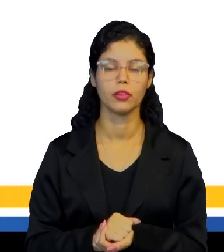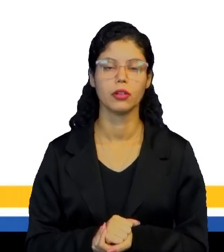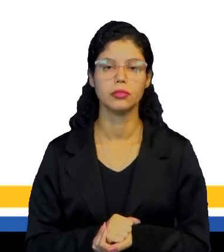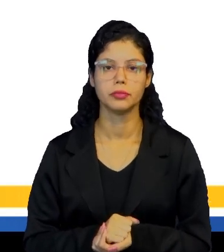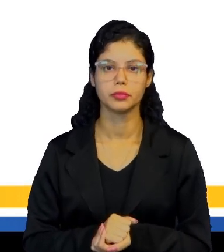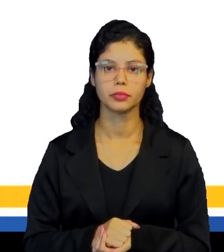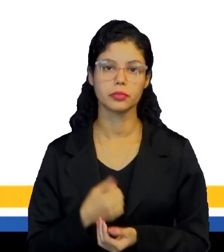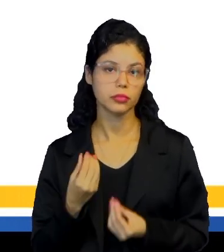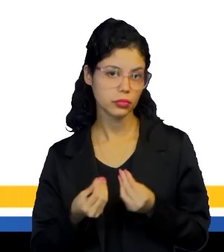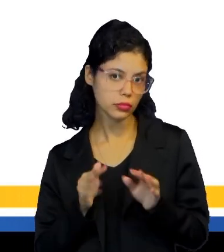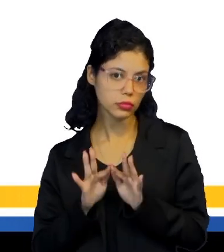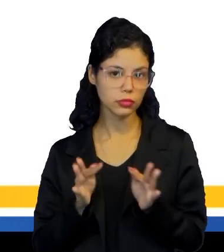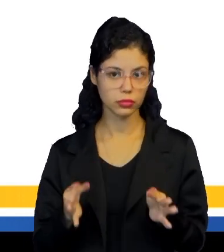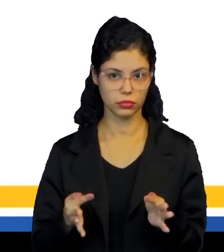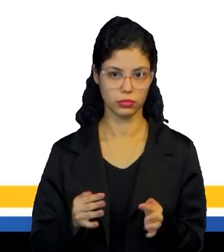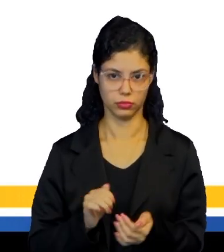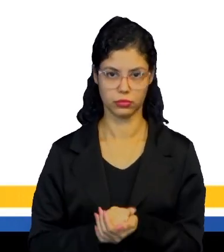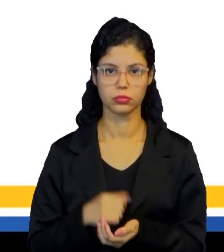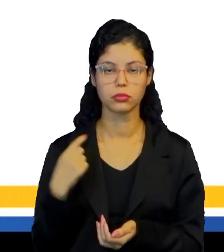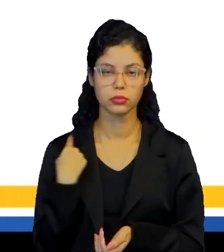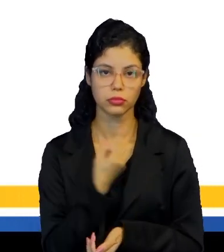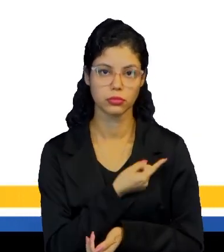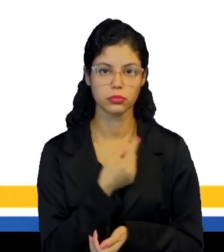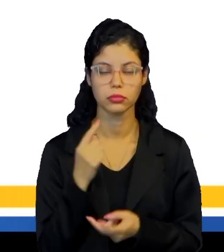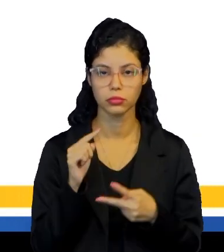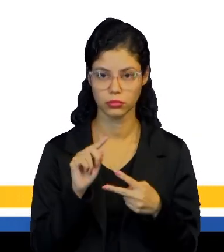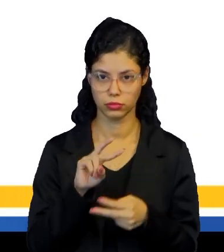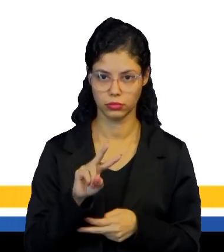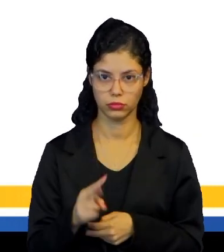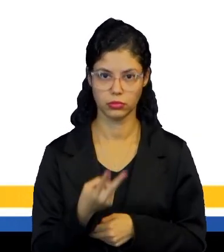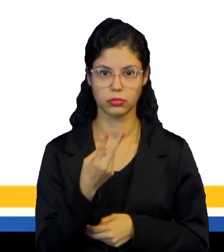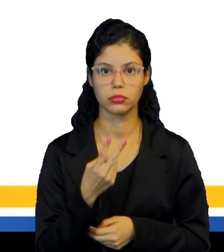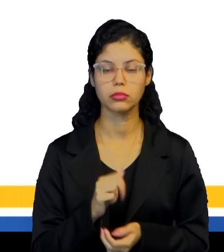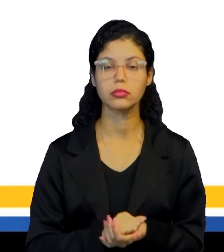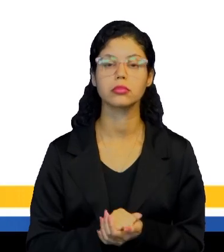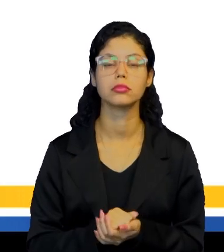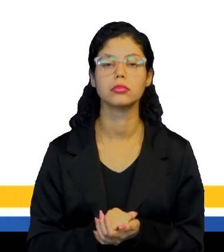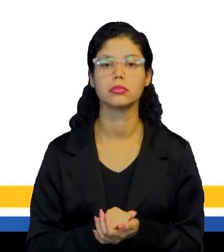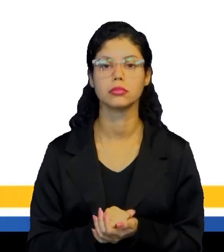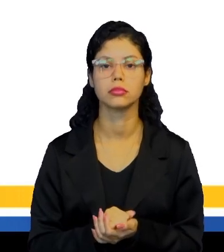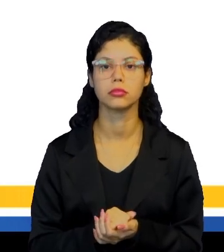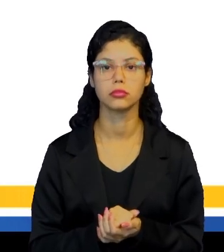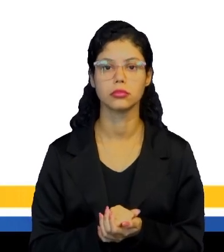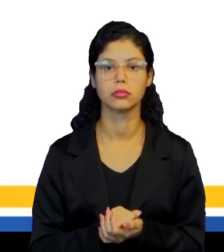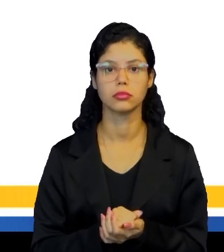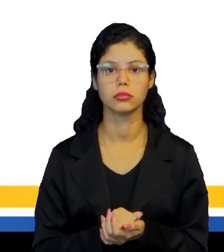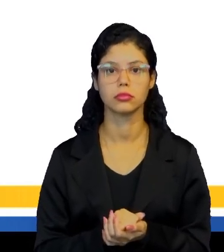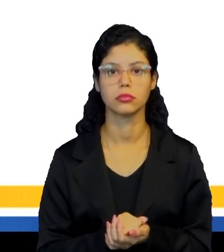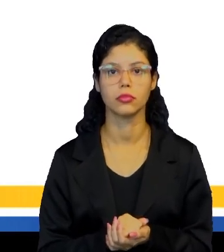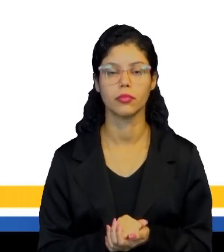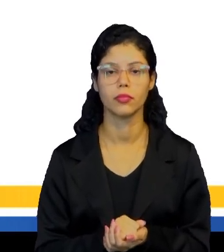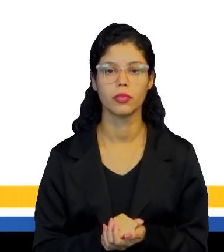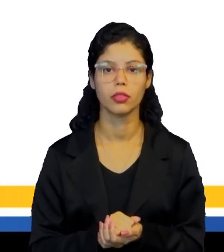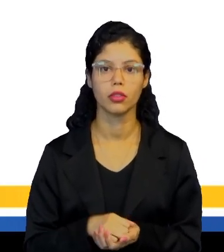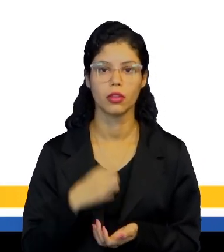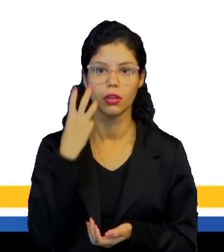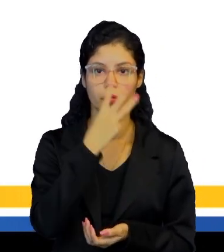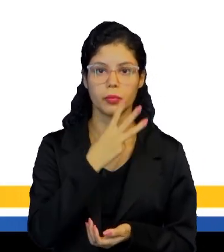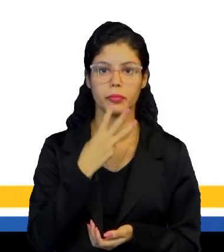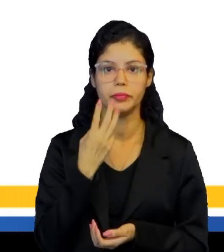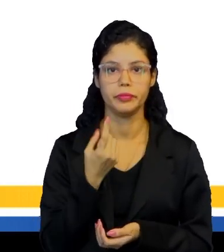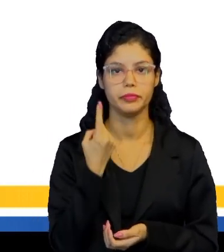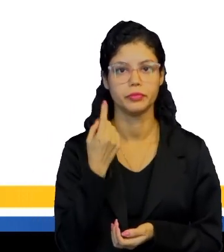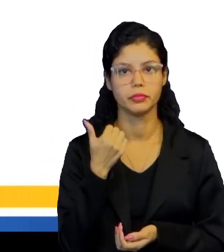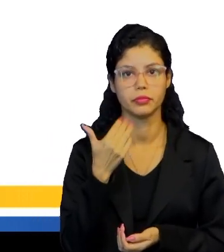aí como ela é simples tá porque nós vamos falando em 2000 litros tá ela leva três horas